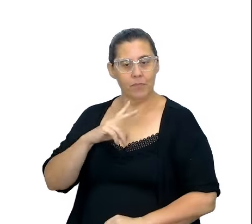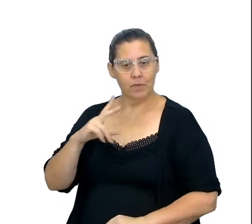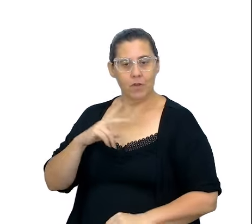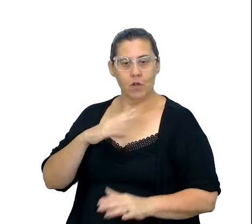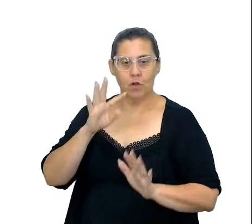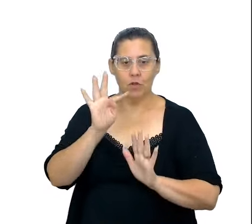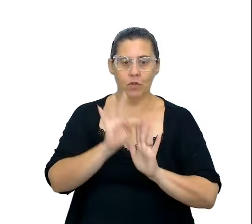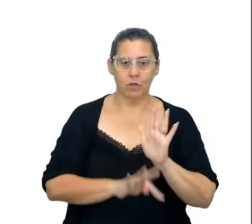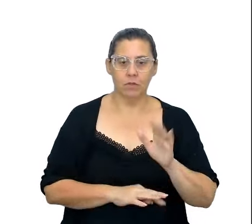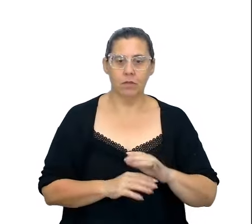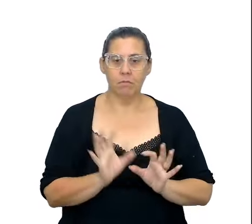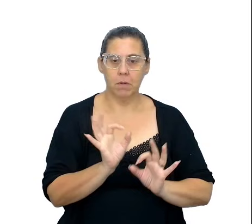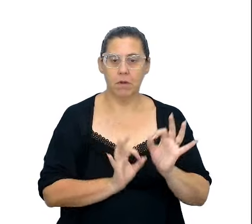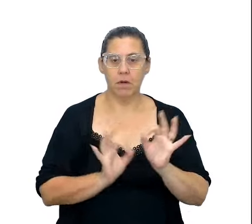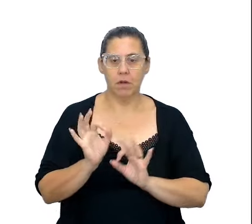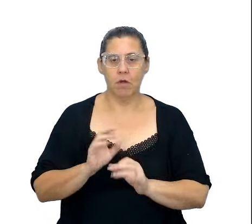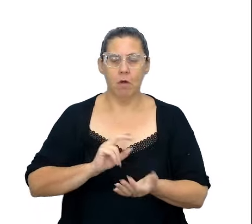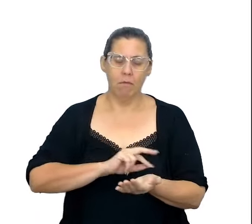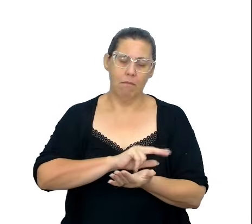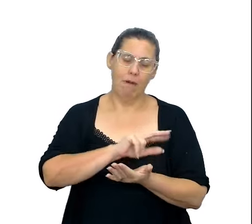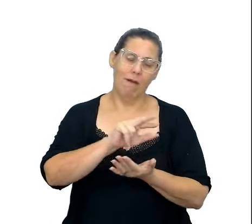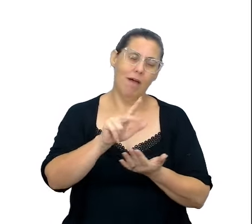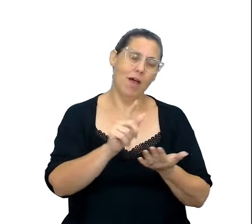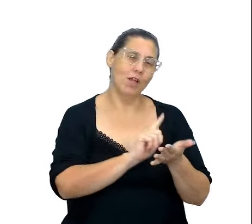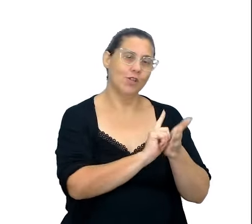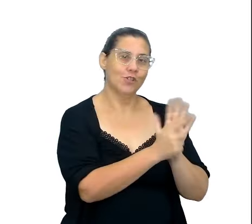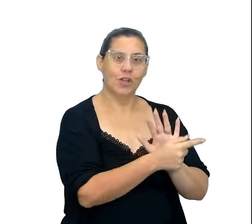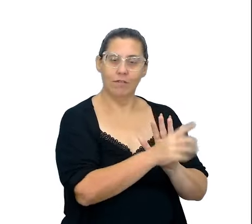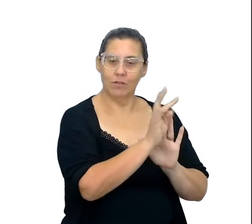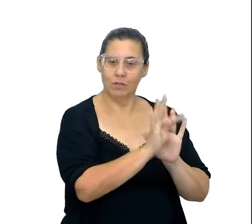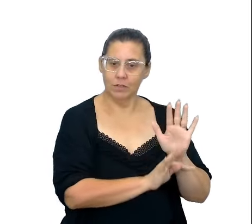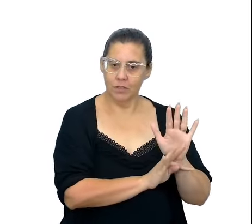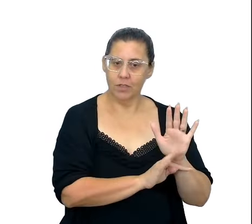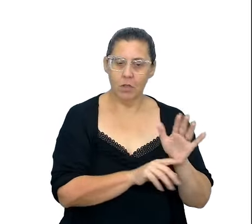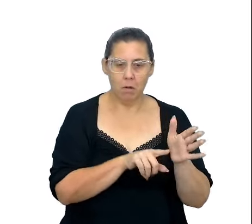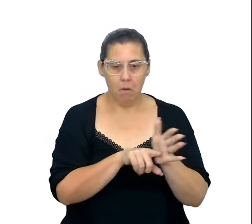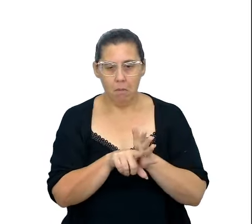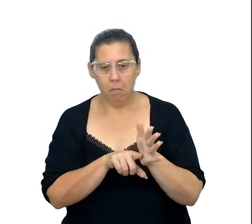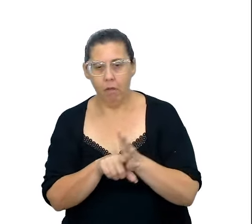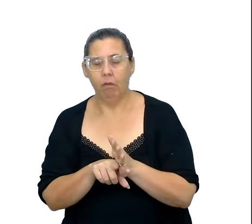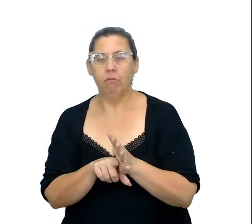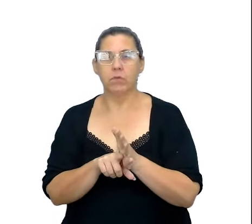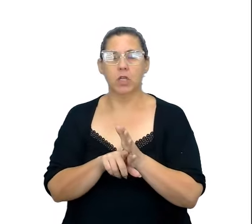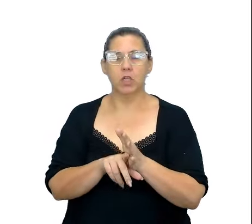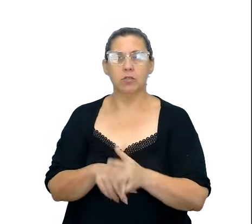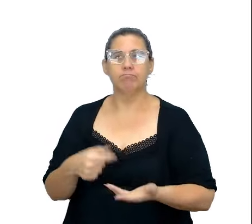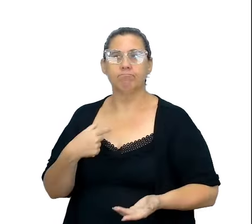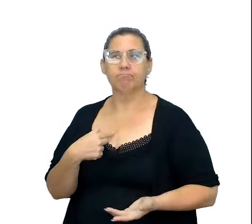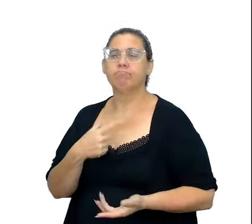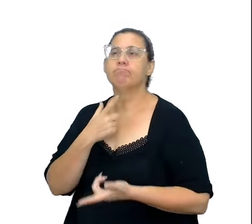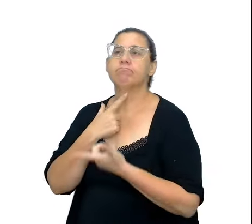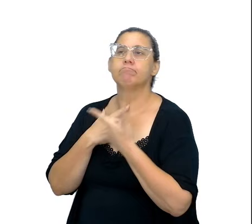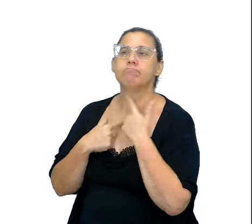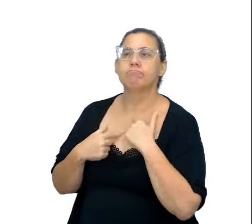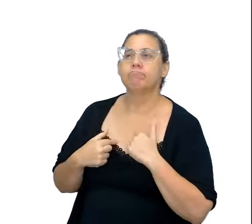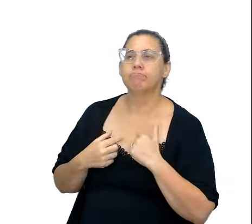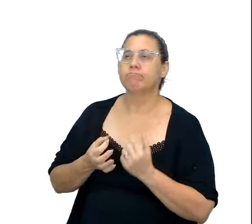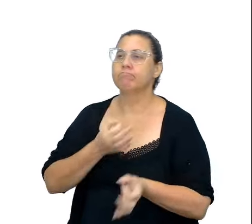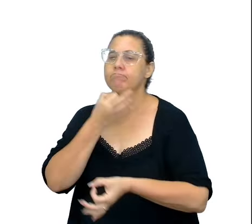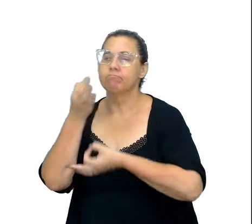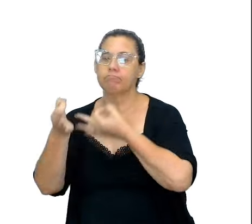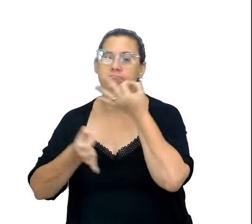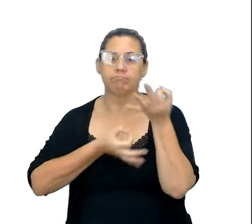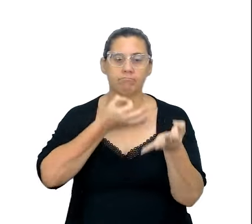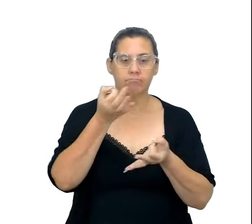textos, na construção de vários gêneros textuais, por meio de pesquisas, posicionamento crítico e